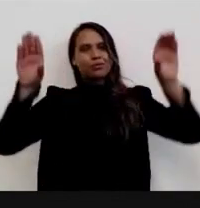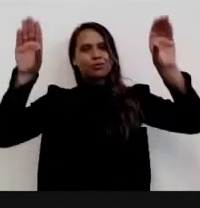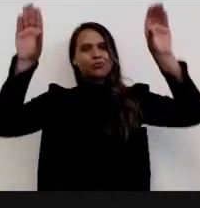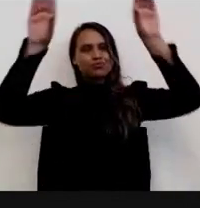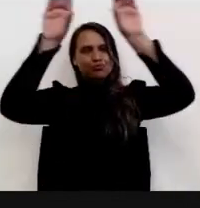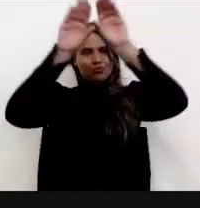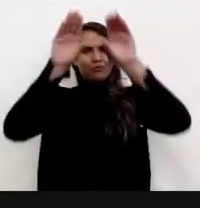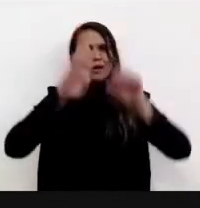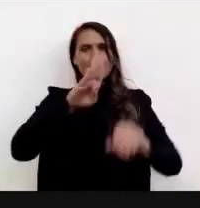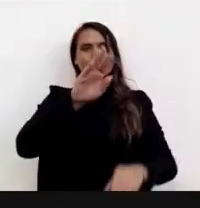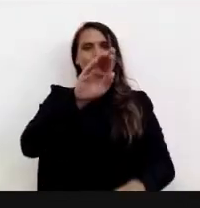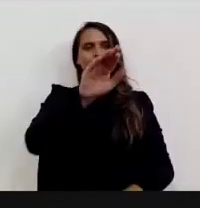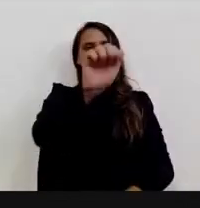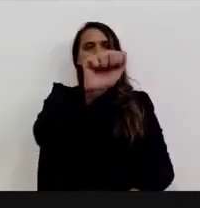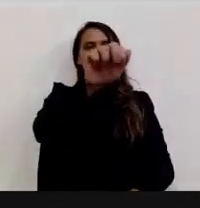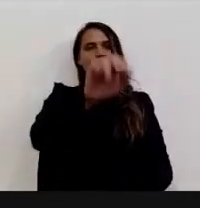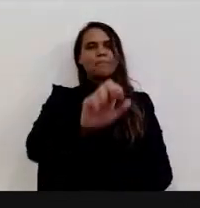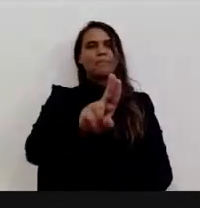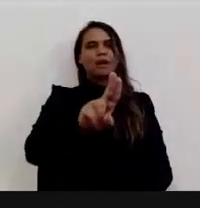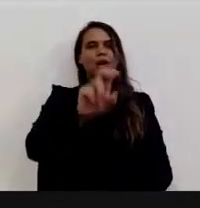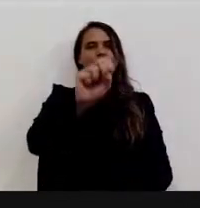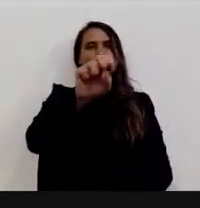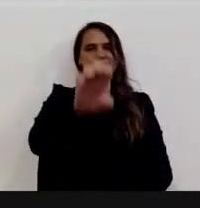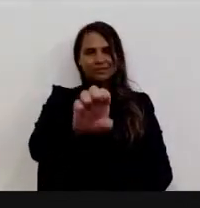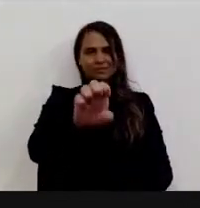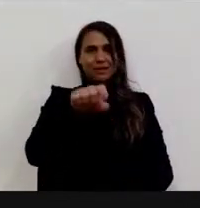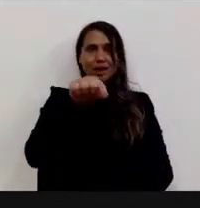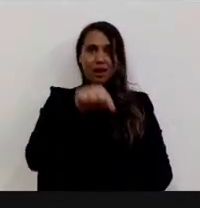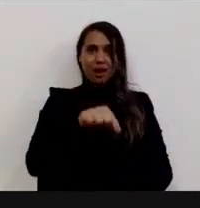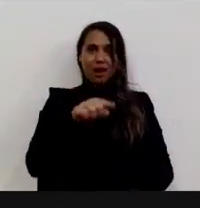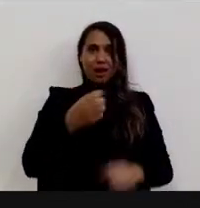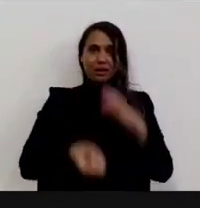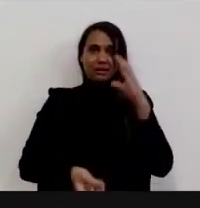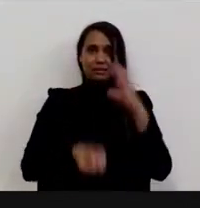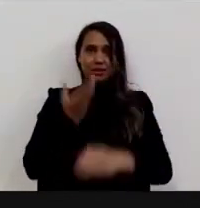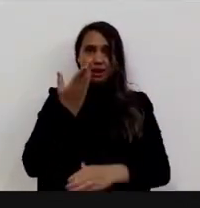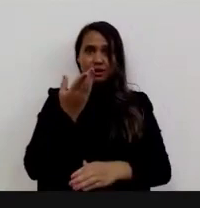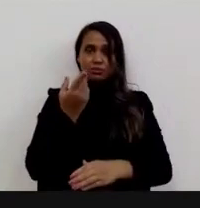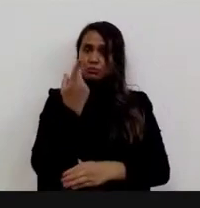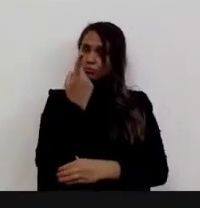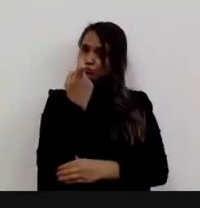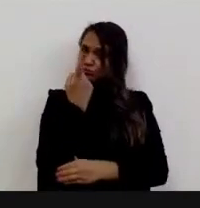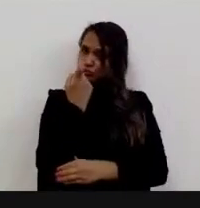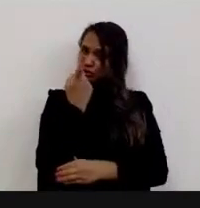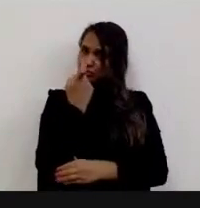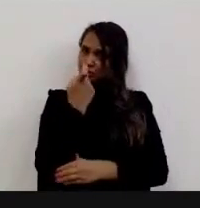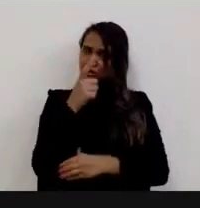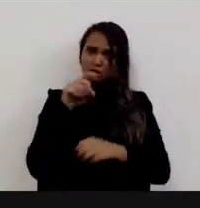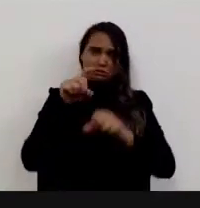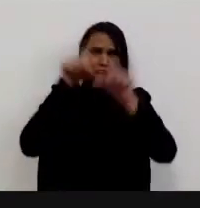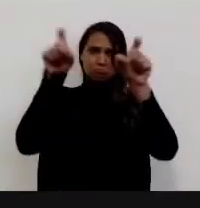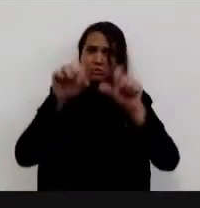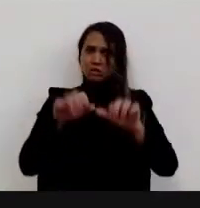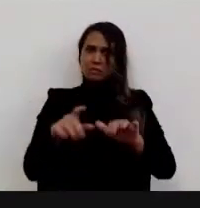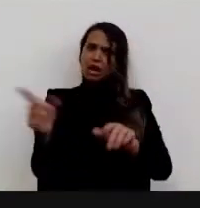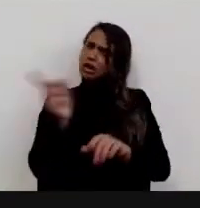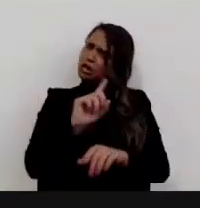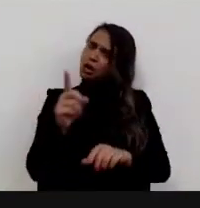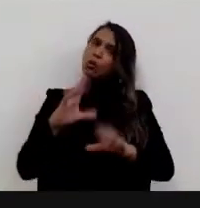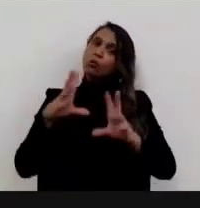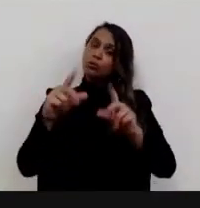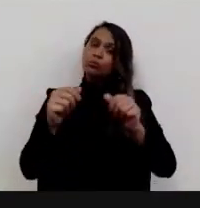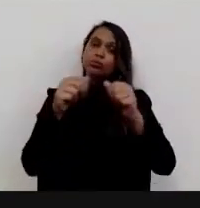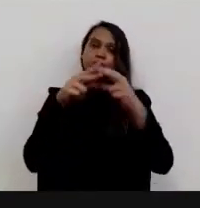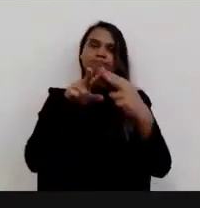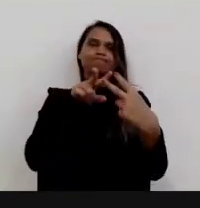Hoje em dia, praticamente nenhum sistema é criado para ser instalado unicamente na máquina. Os sistemas, praticamente todos, são